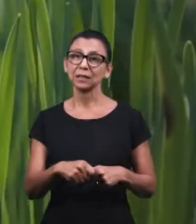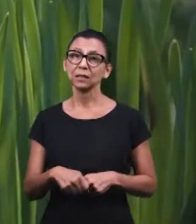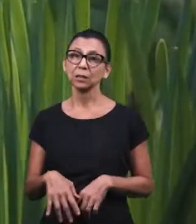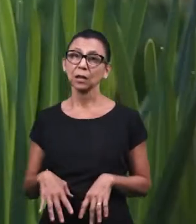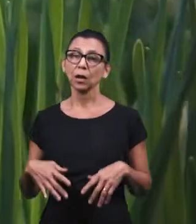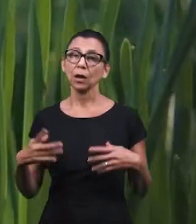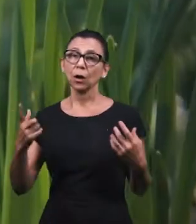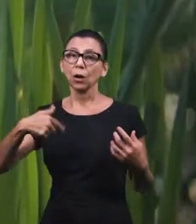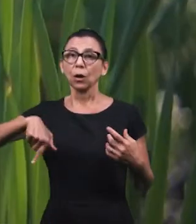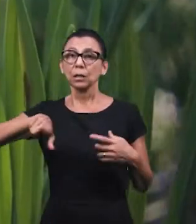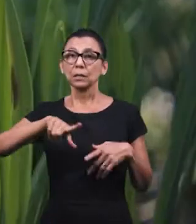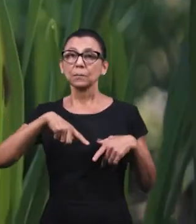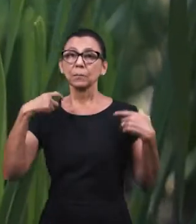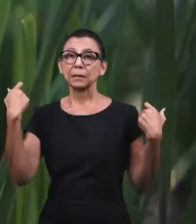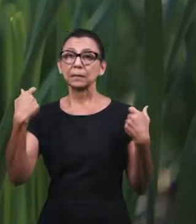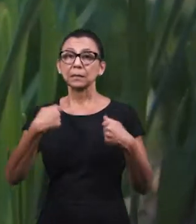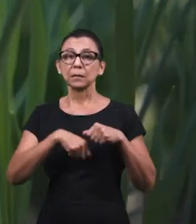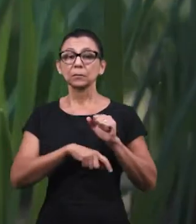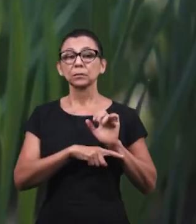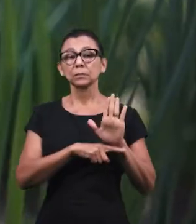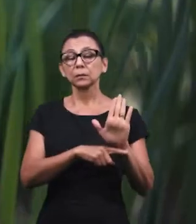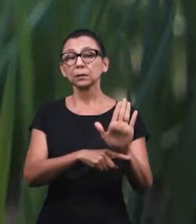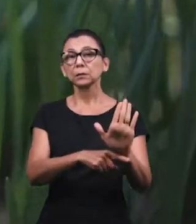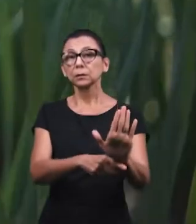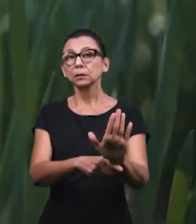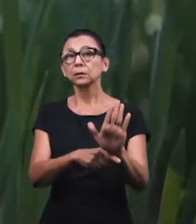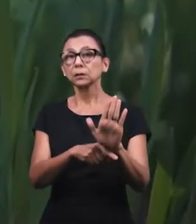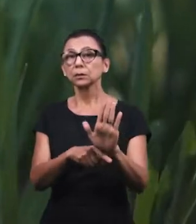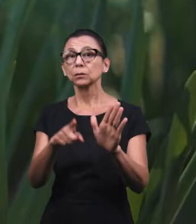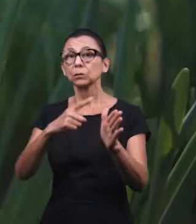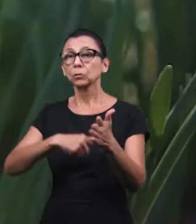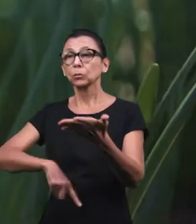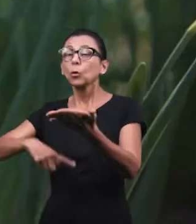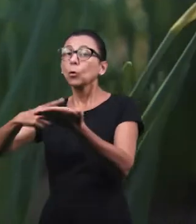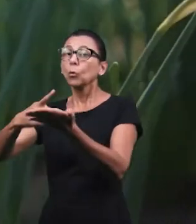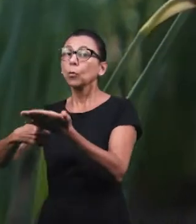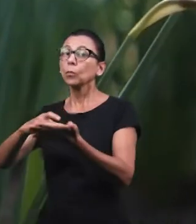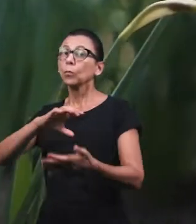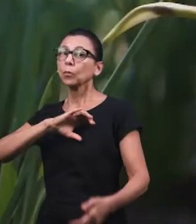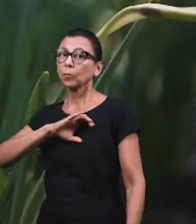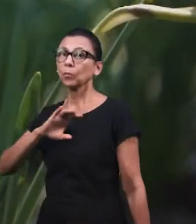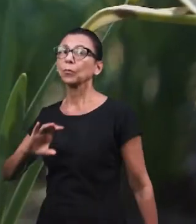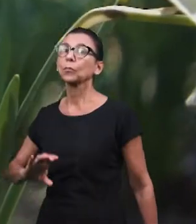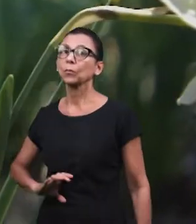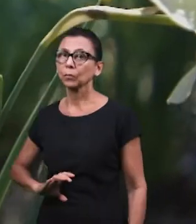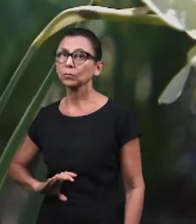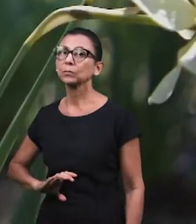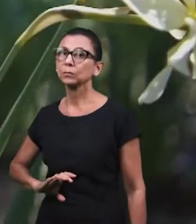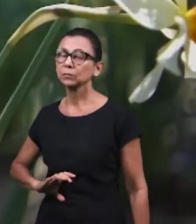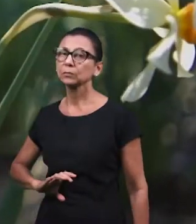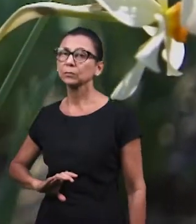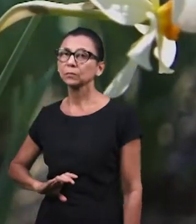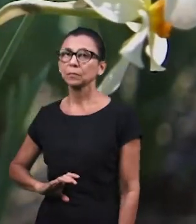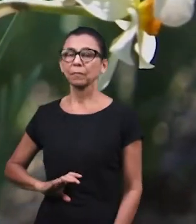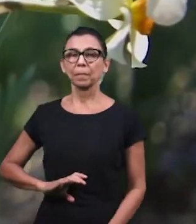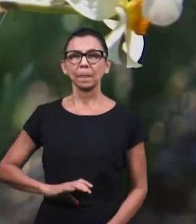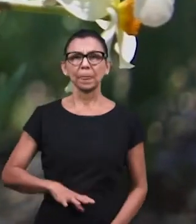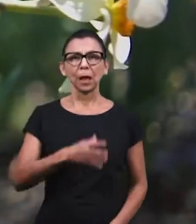amor de Cristo, fruto do seu compromisso, vendeu o homem o